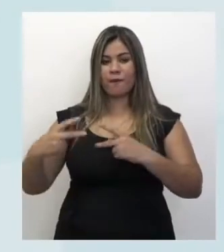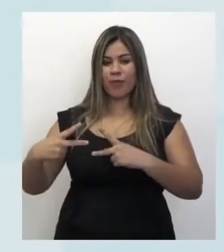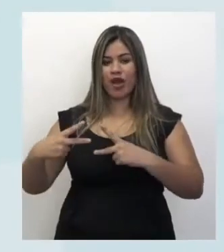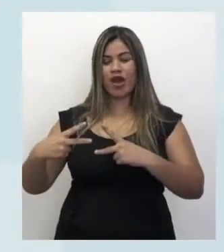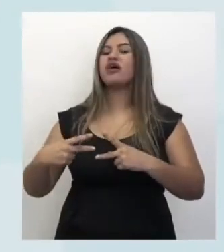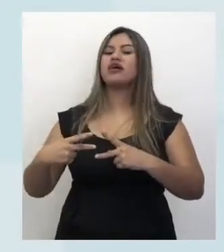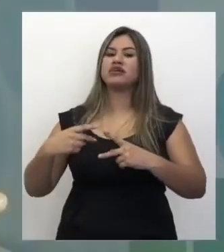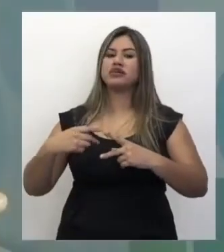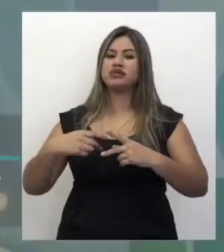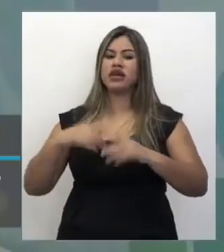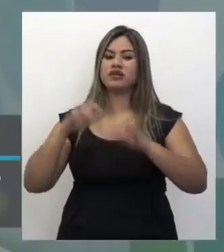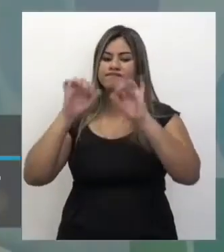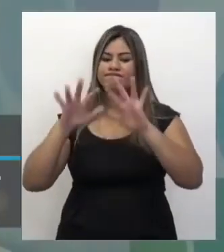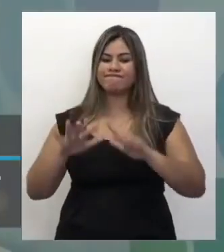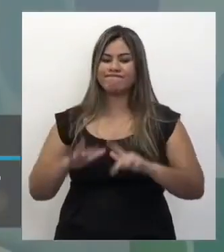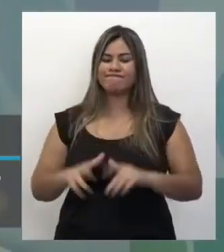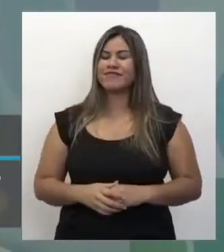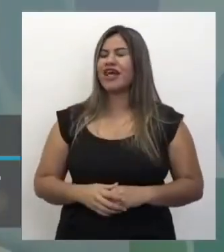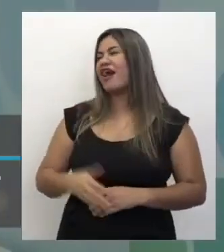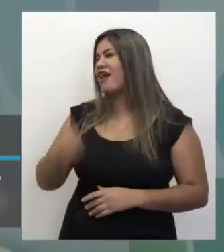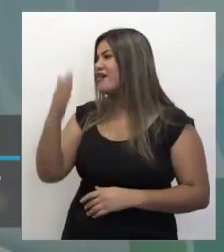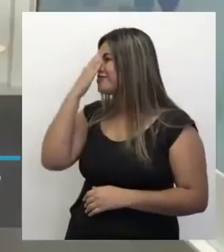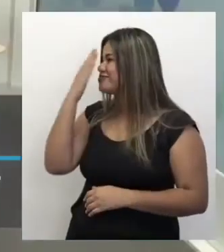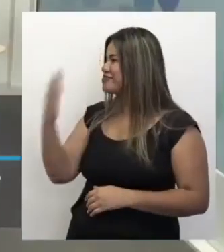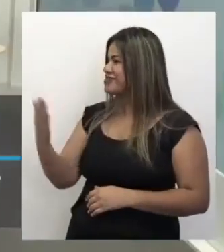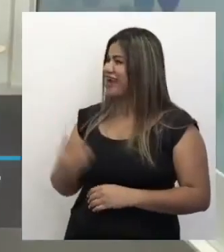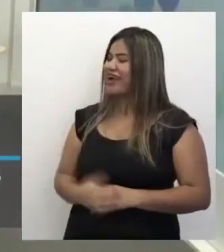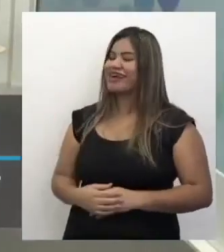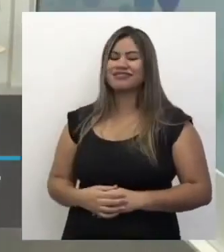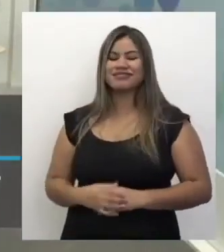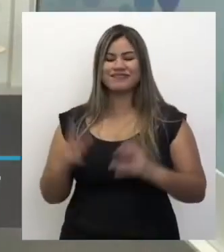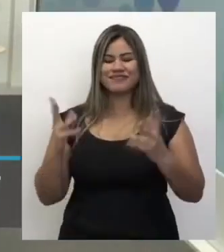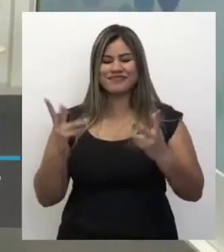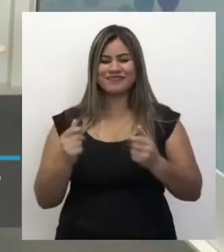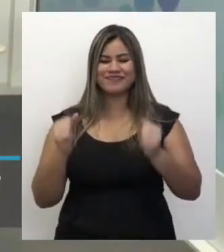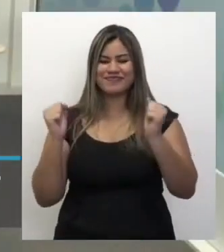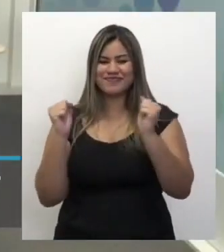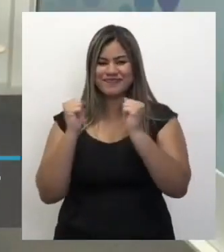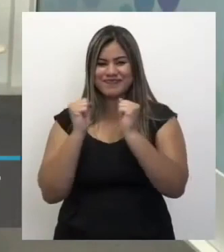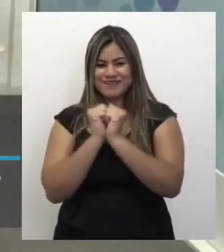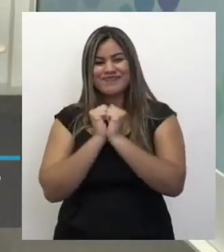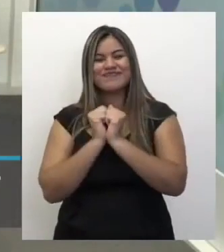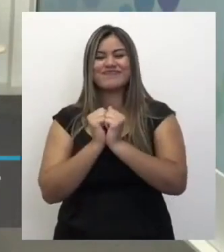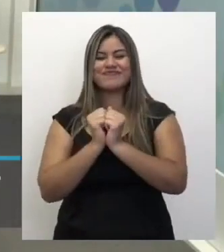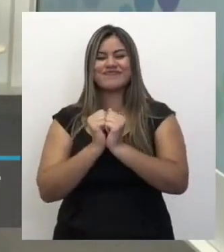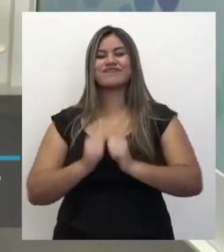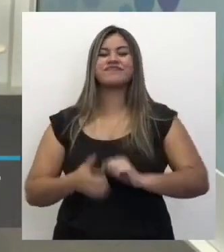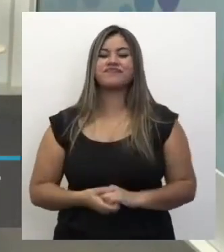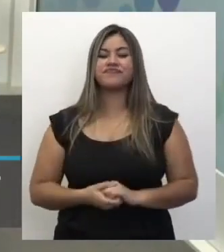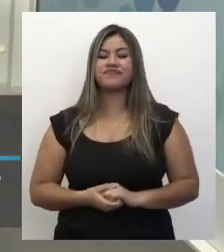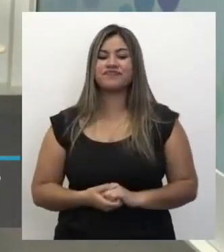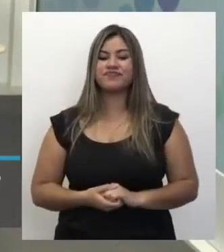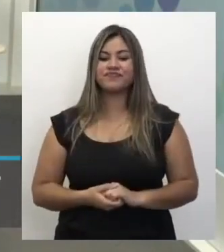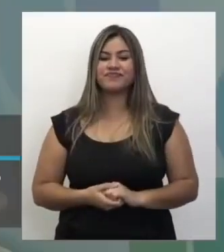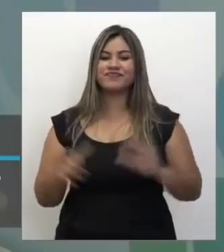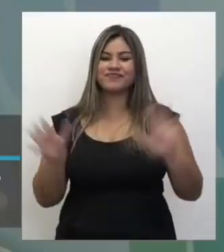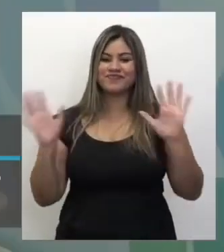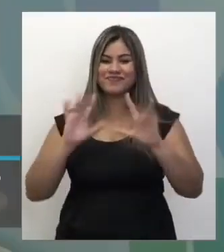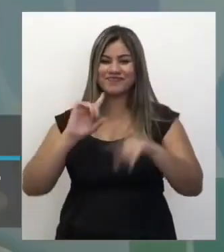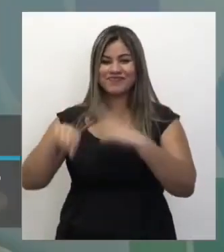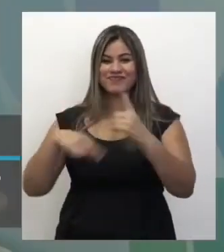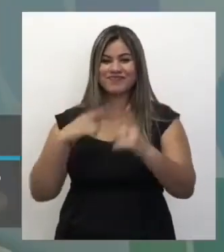deixar lá. Ô, Andréia, foi maravilhosa essa aula. Obrigada por ter participado comigo, amiga. Gente, Obrigada eu.